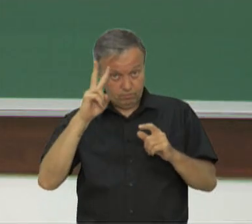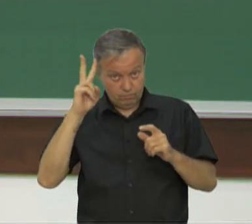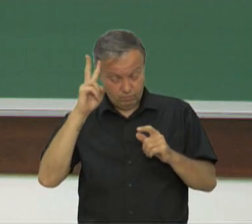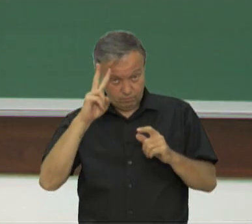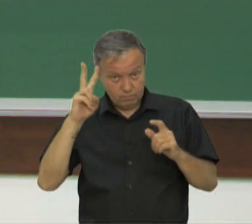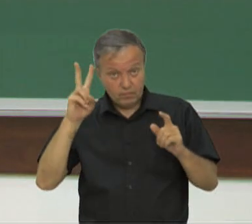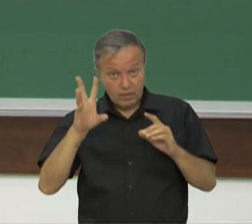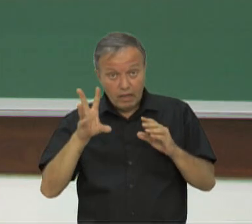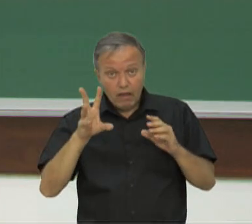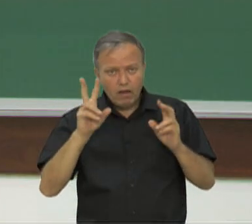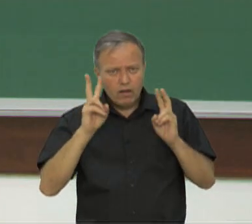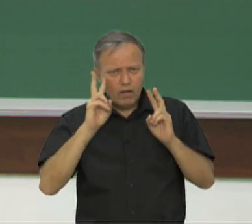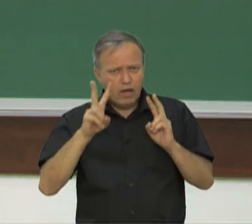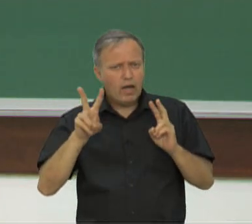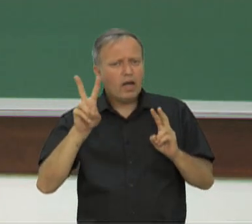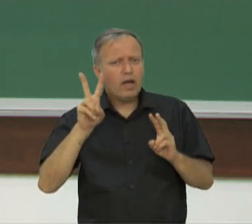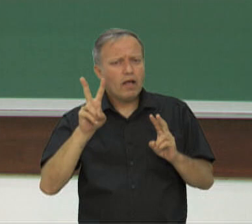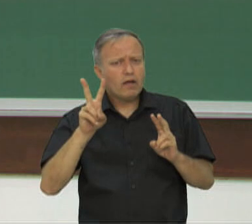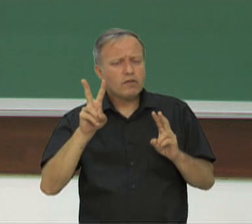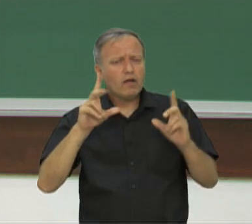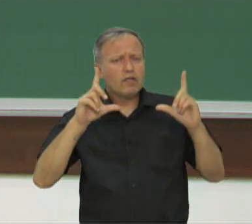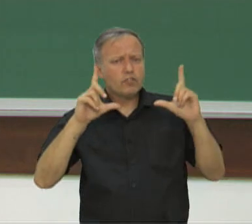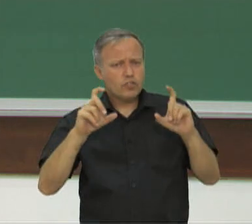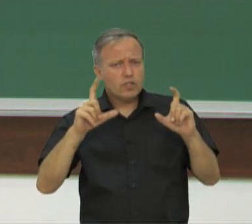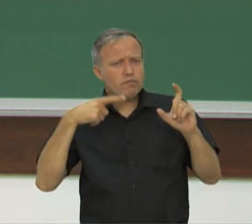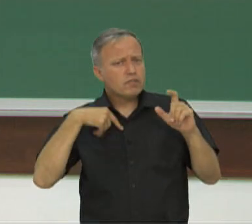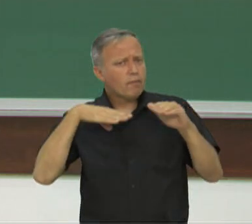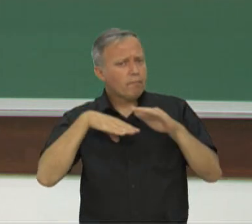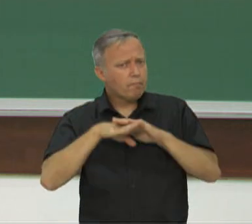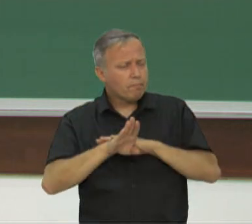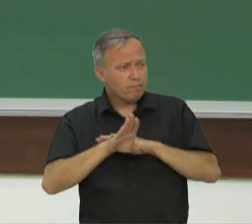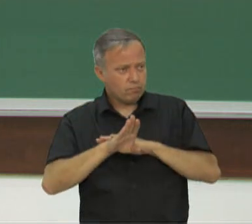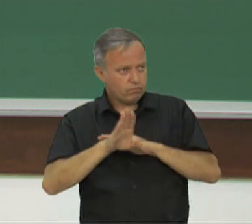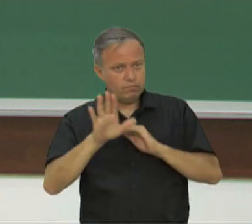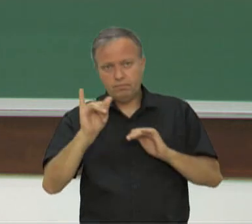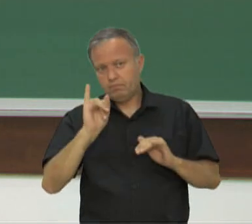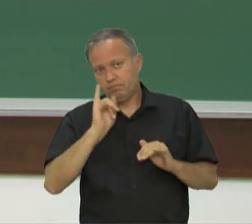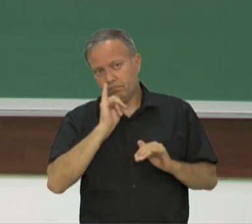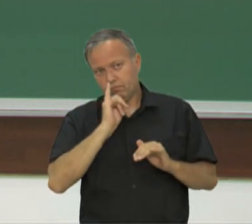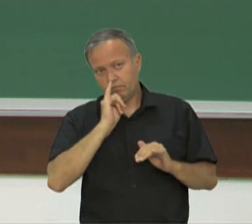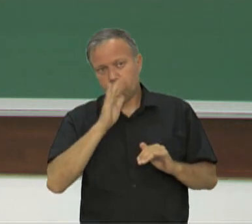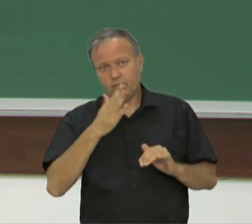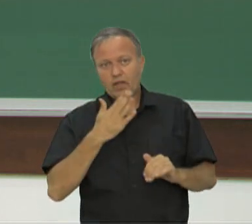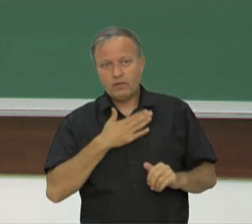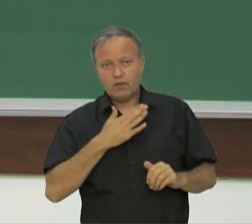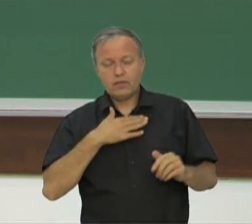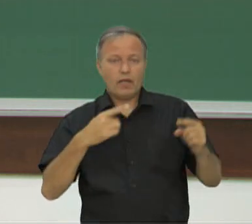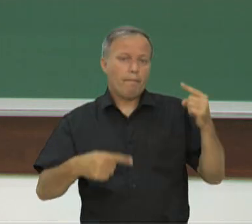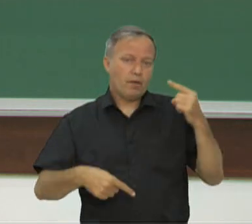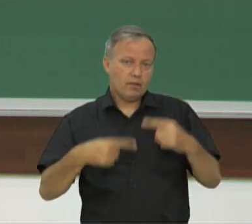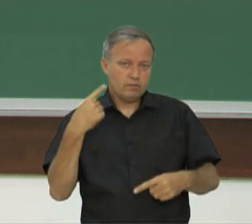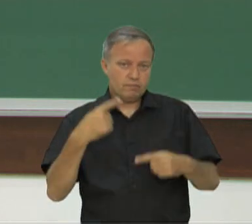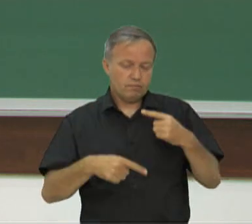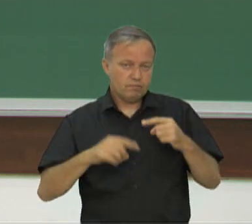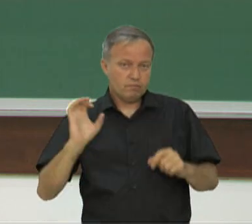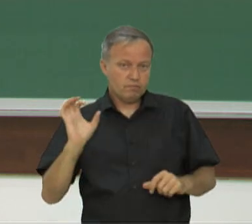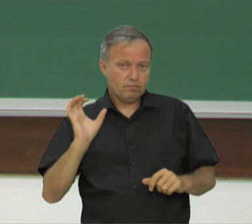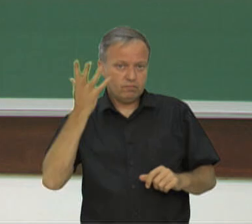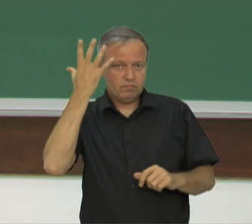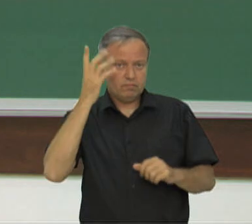registro, né? Registra muitas coisas. Registra a nossa política, registra